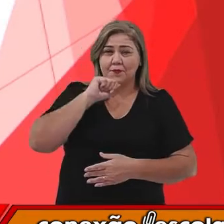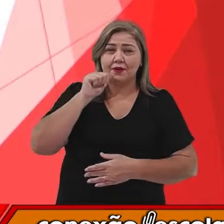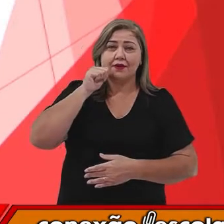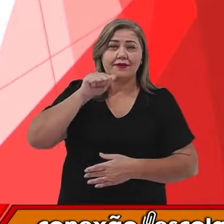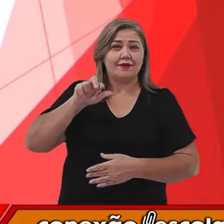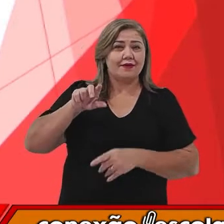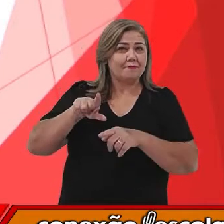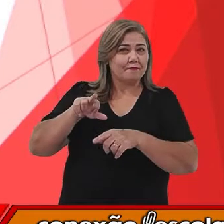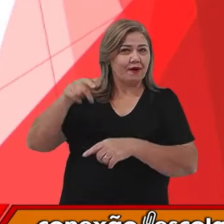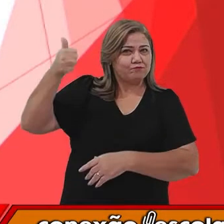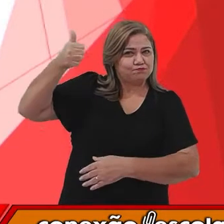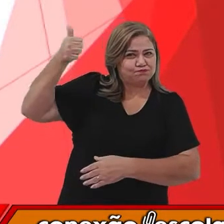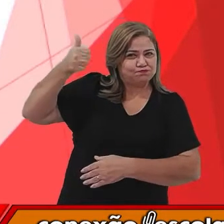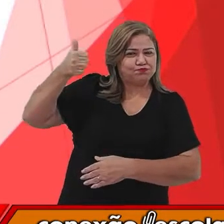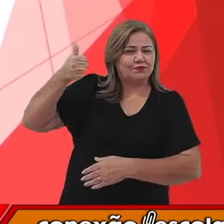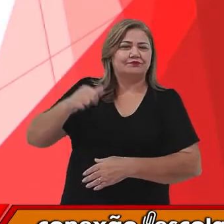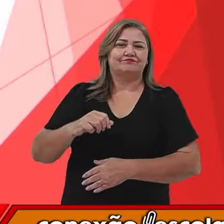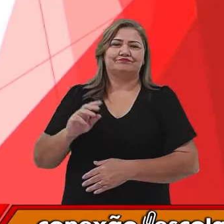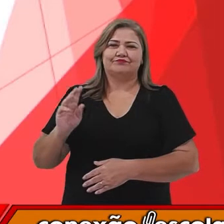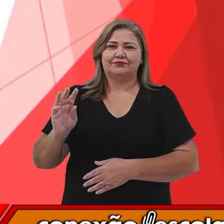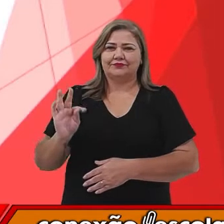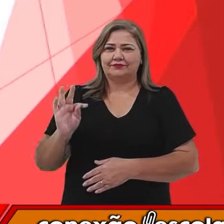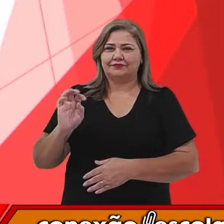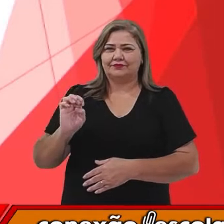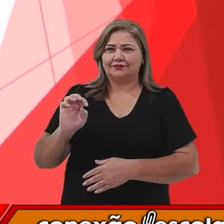mais velha, a Teresa,